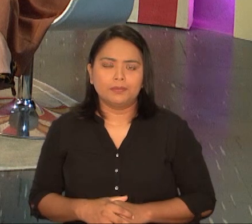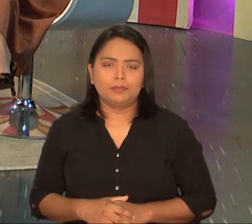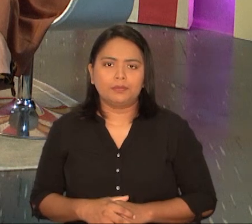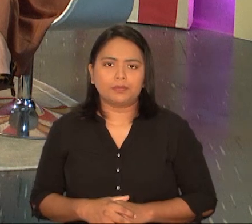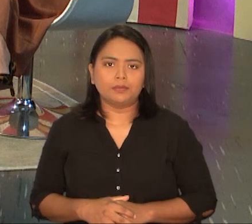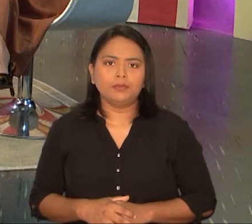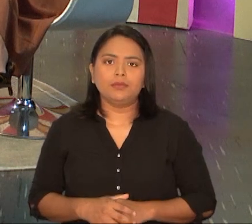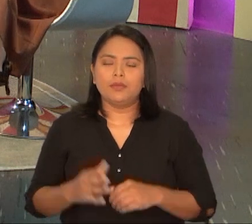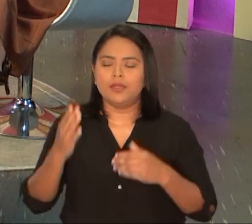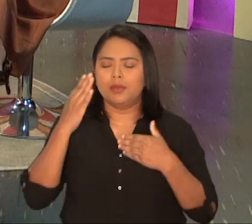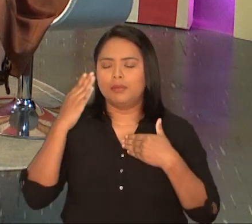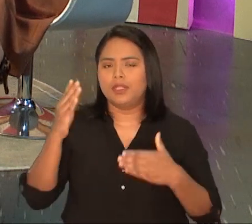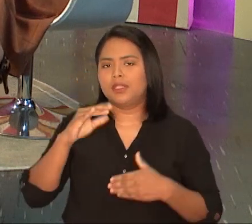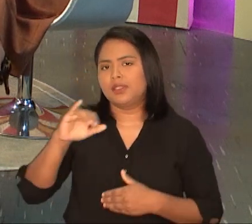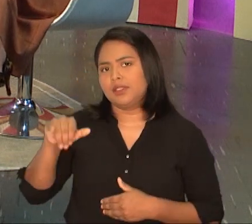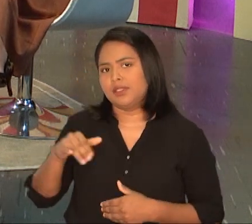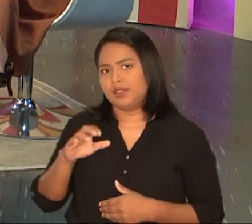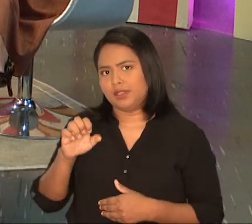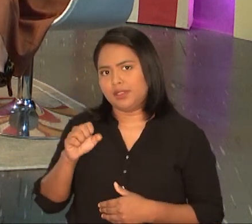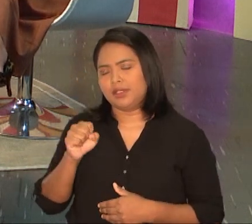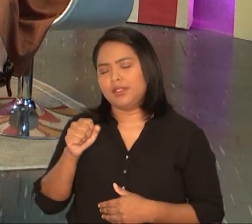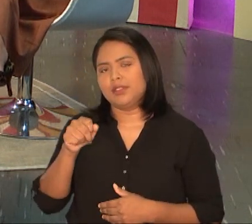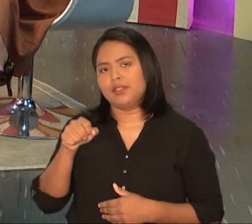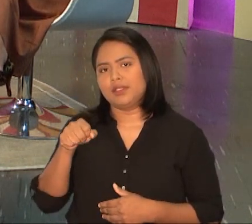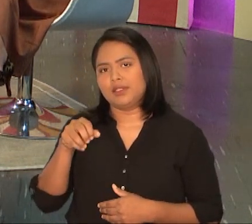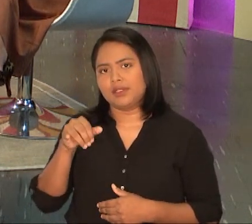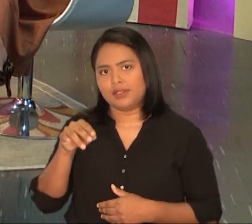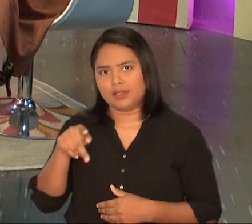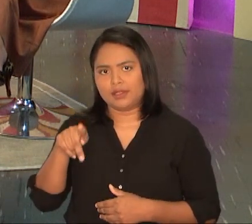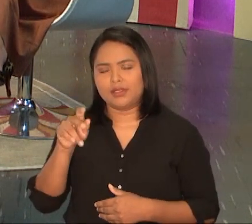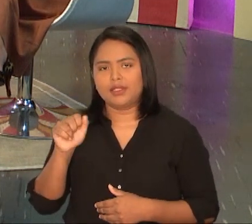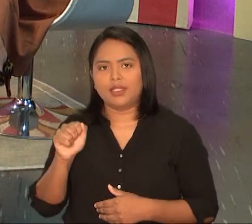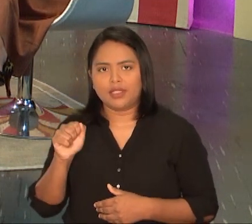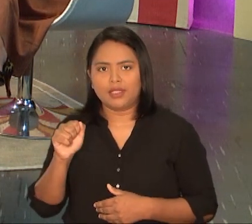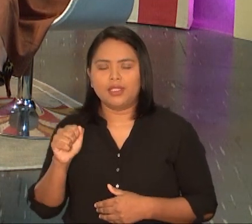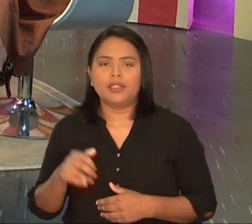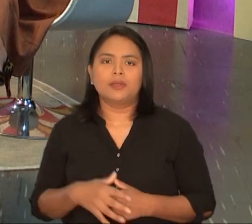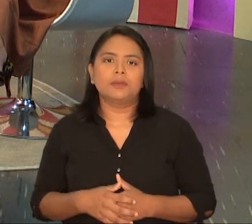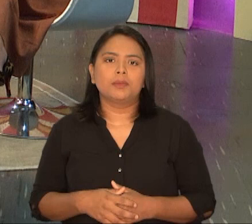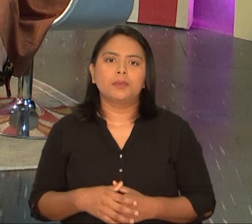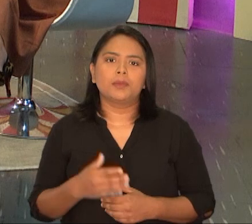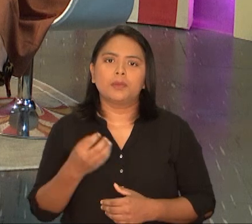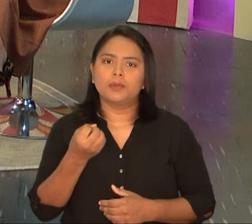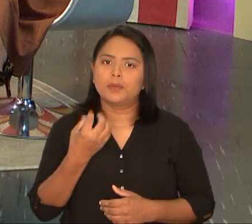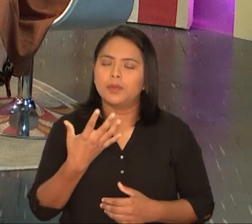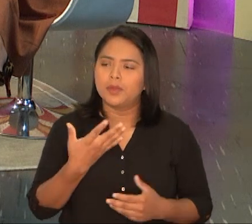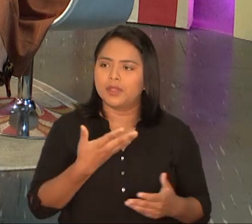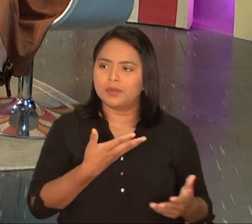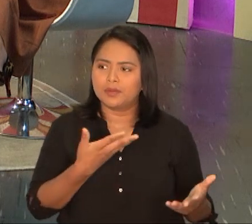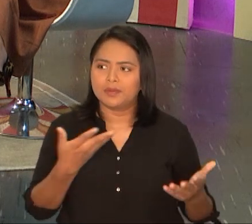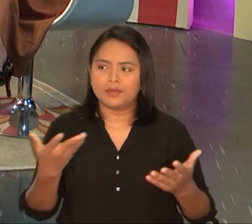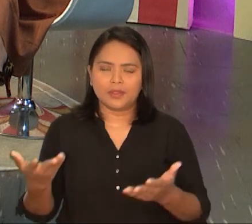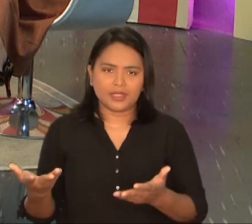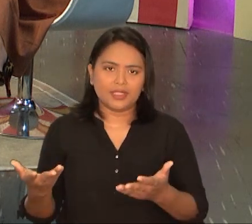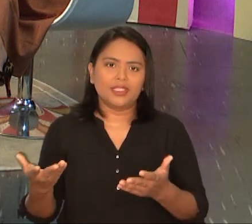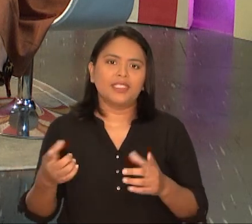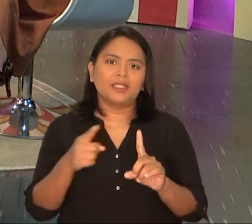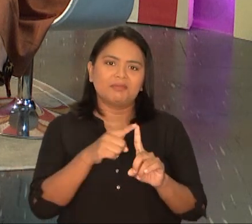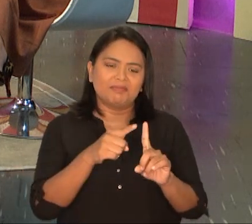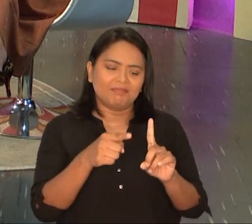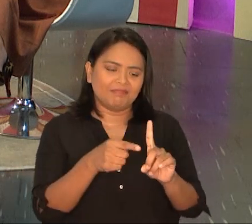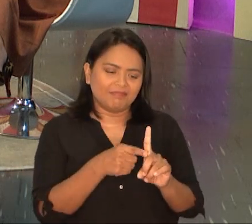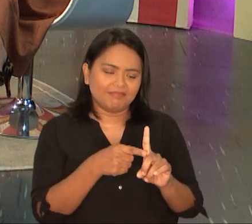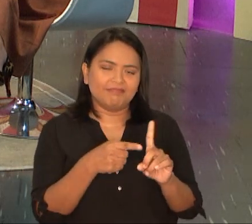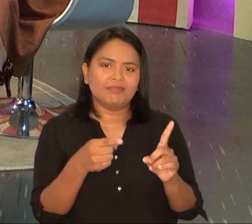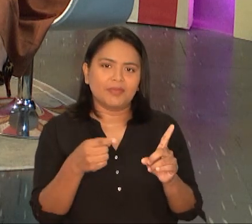também, Jéssica, pela tua participação. Uma boa vinda aqui para a tão esperada Maria Flor. E a gente abre agora para